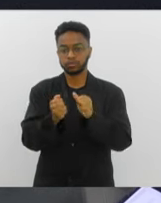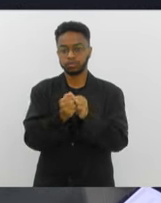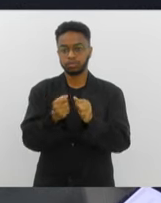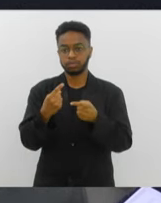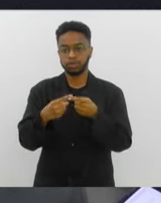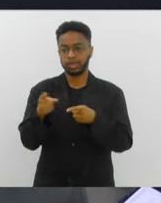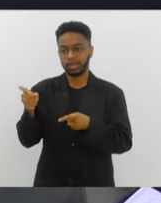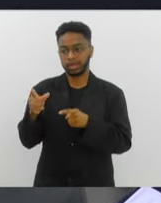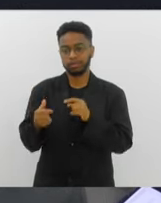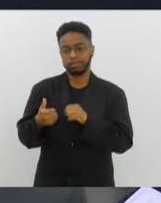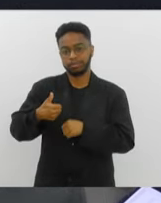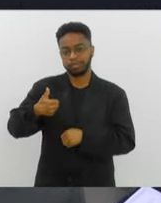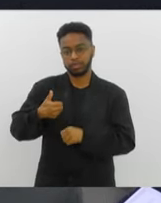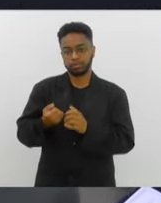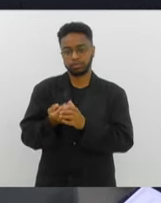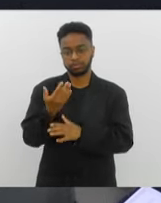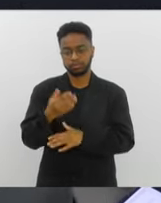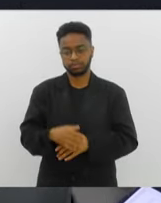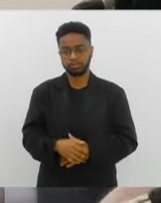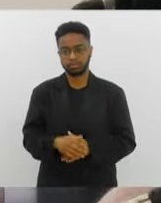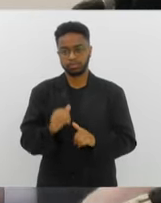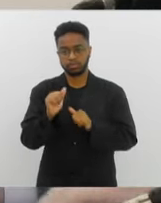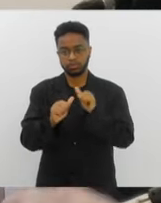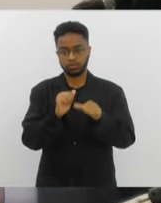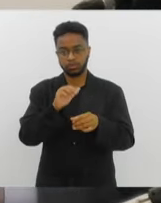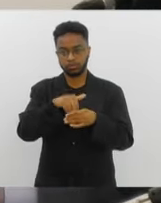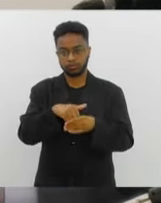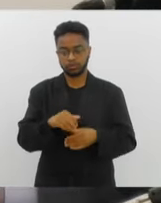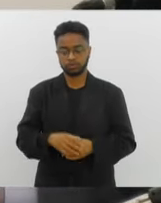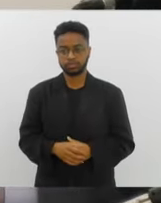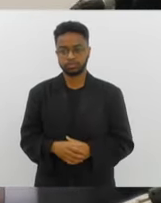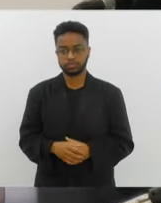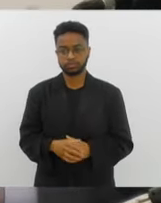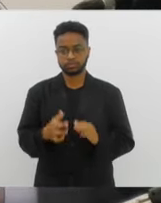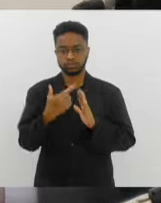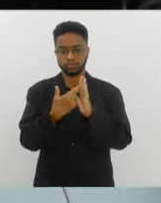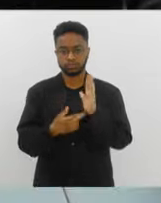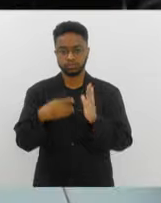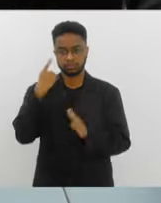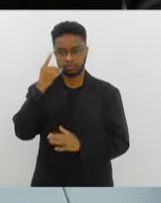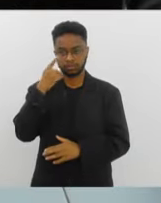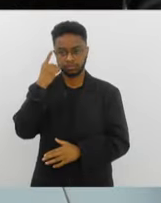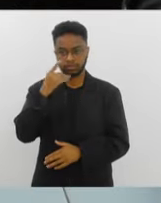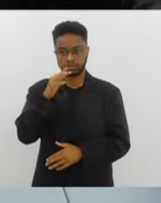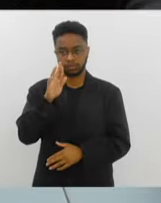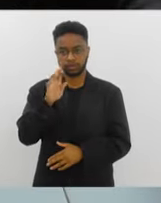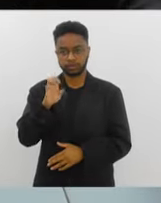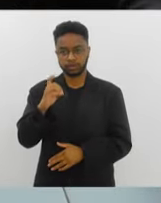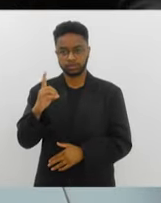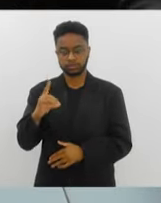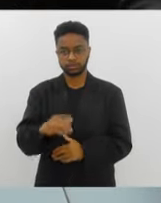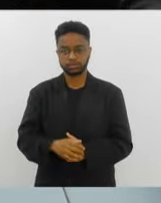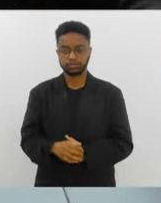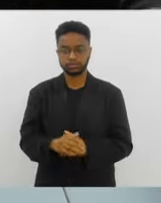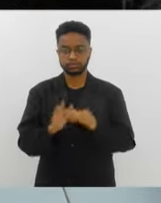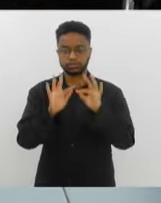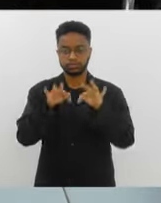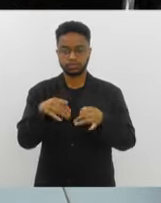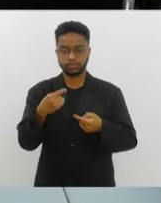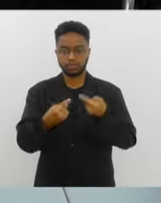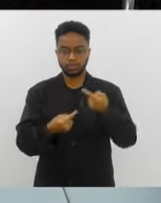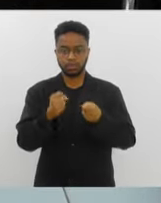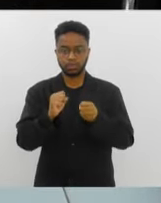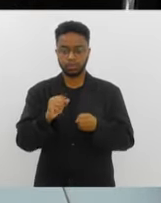é anterior. Perfeito. Alterando o voto nesse sentido. Relator, deputado Fred. Então, encerrada a discussão,